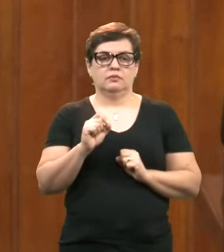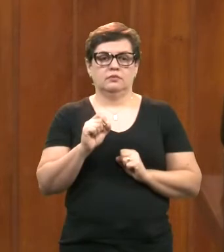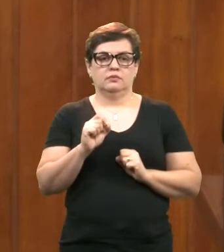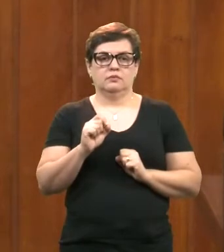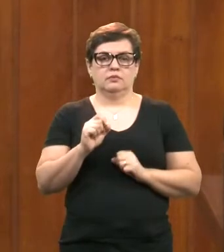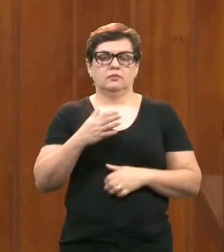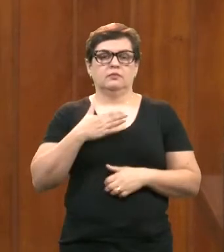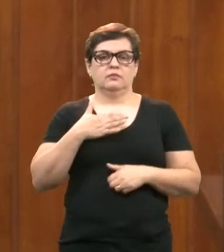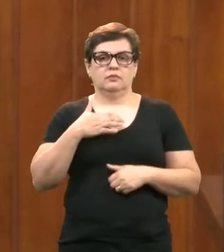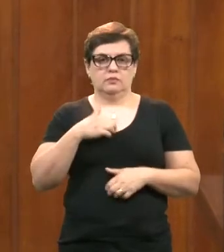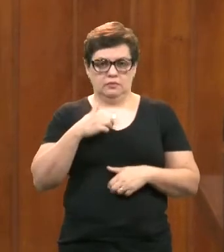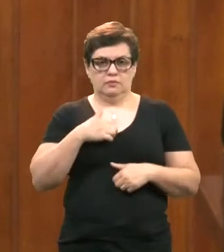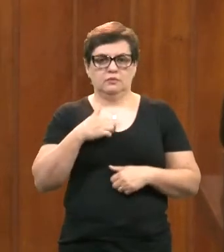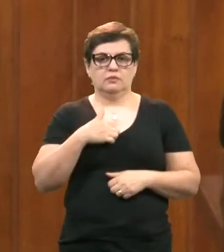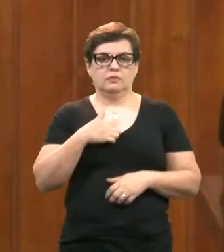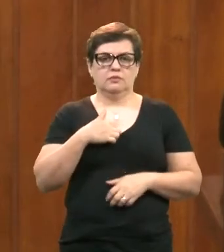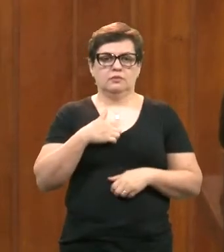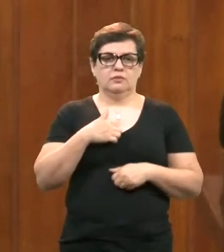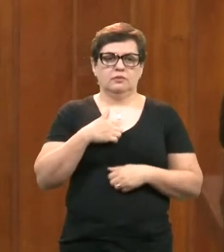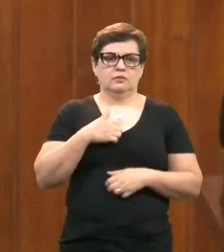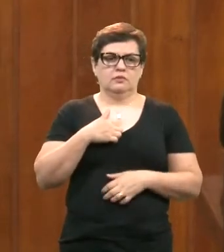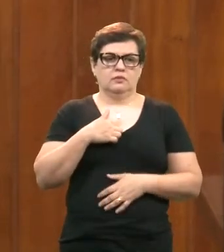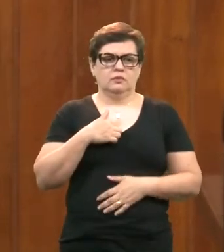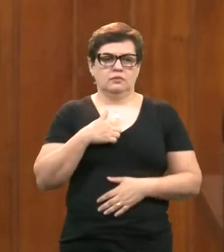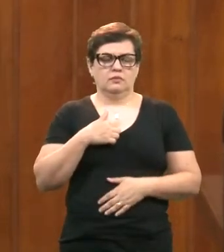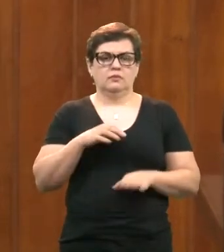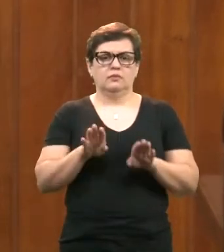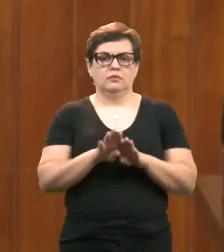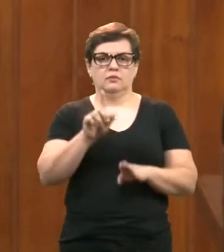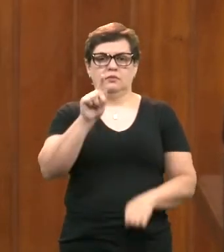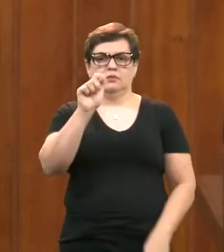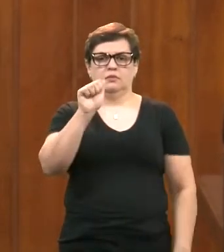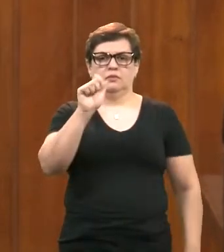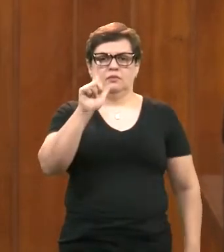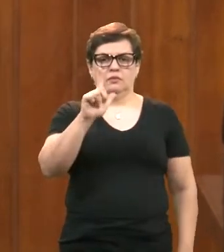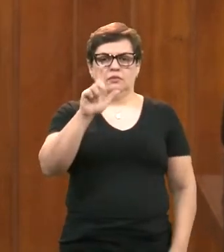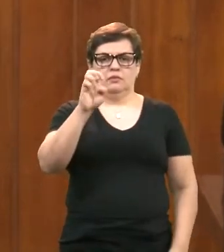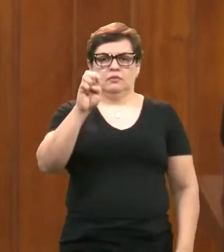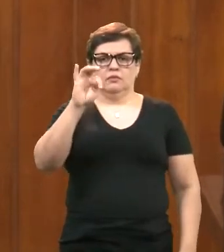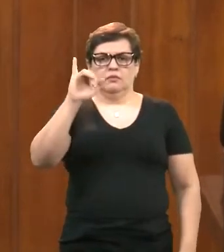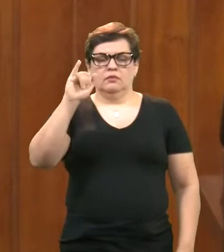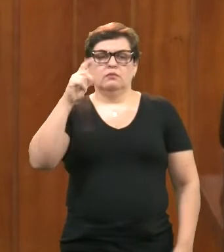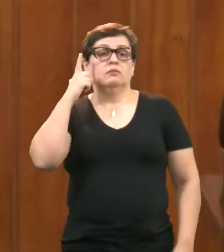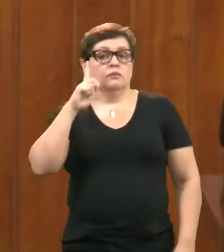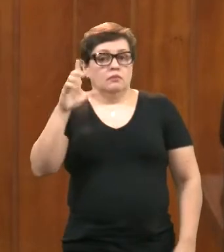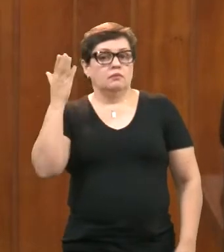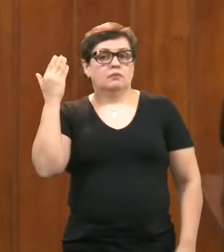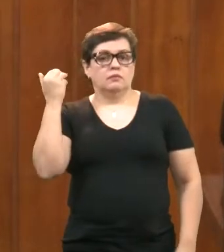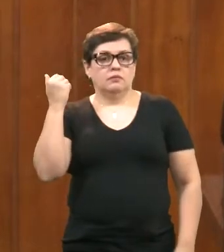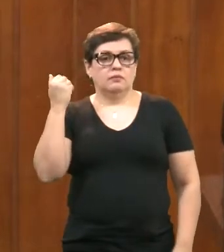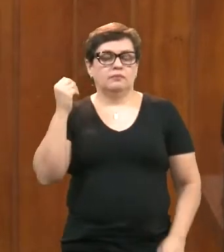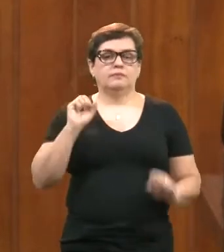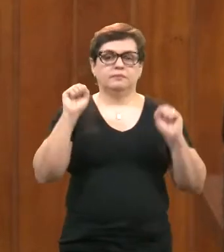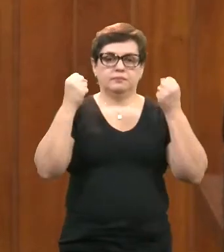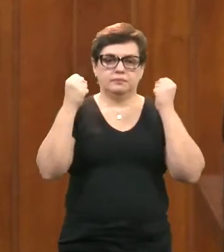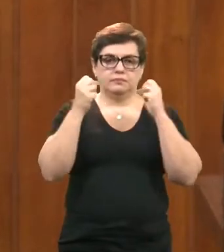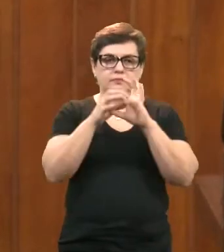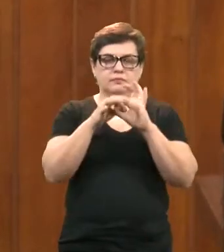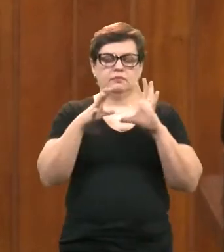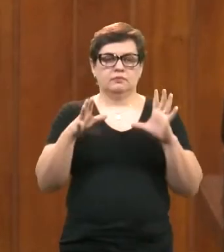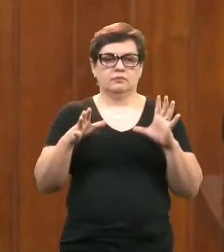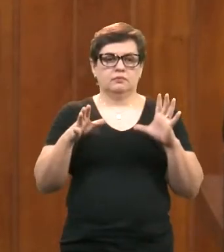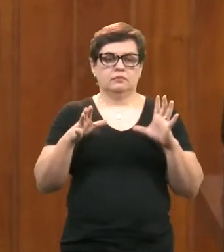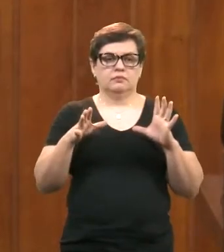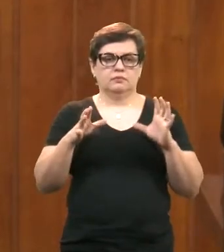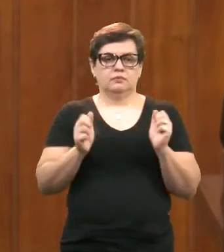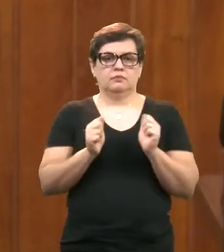esse vereador, acho que o Evandro Galete também conseguiu a instalação de uma academia ao ar livre